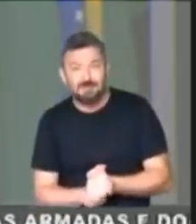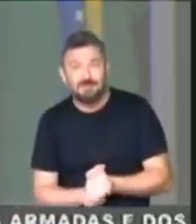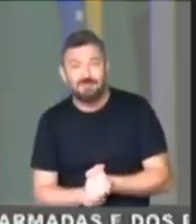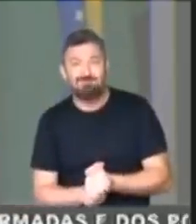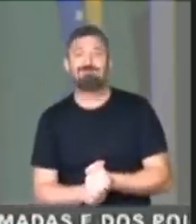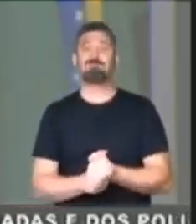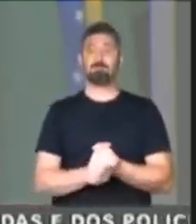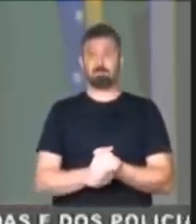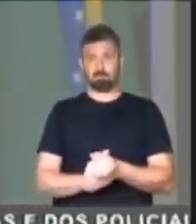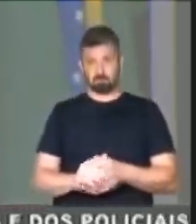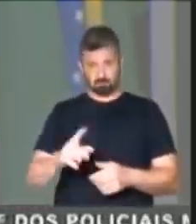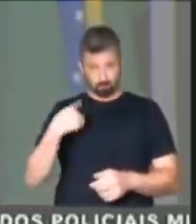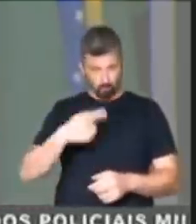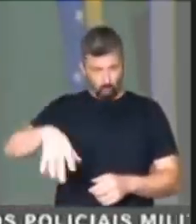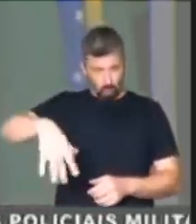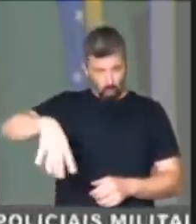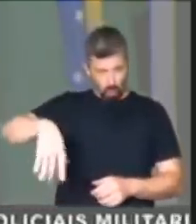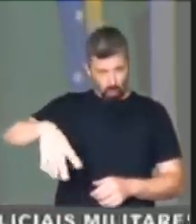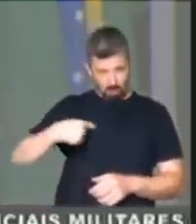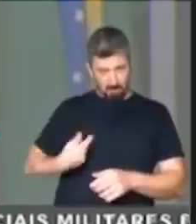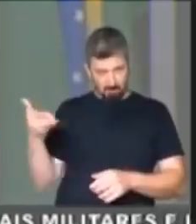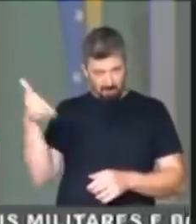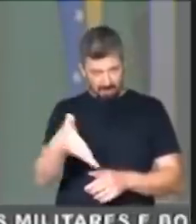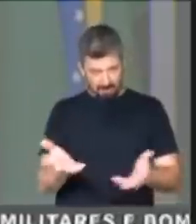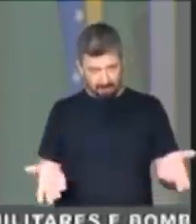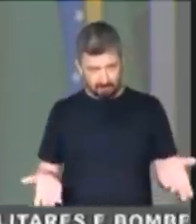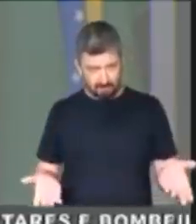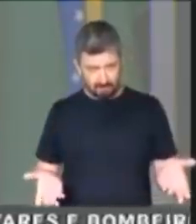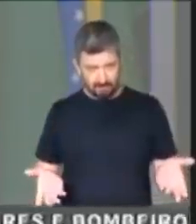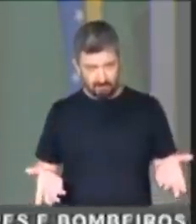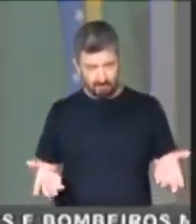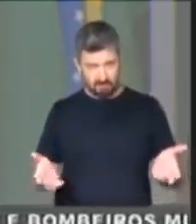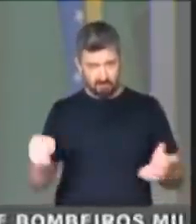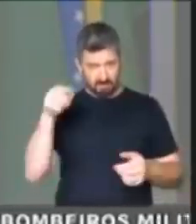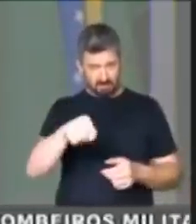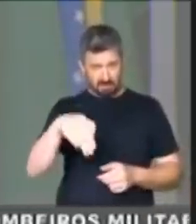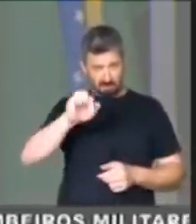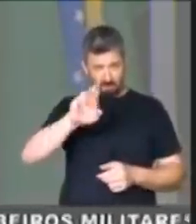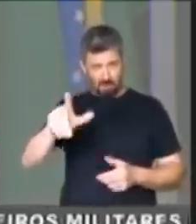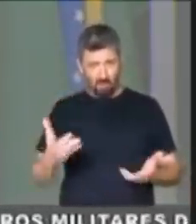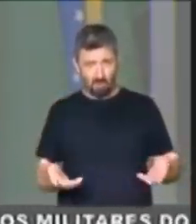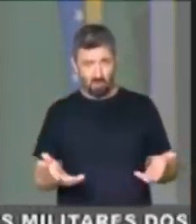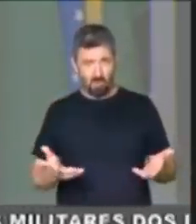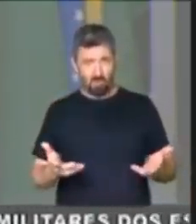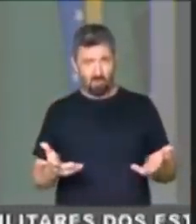A gente quer ser partícipe desse tipo de moralidade?